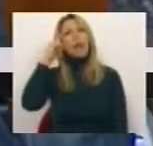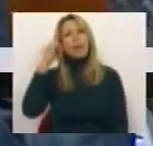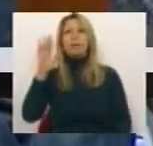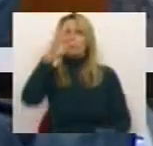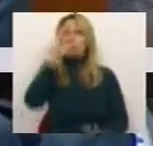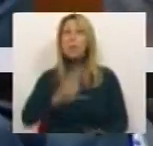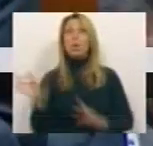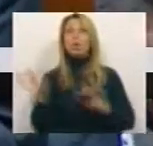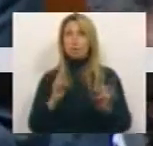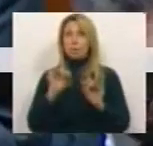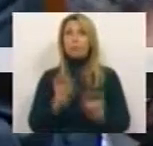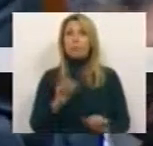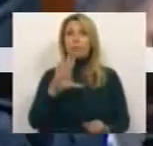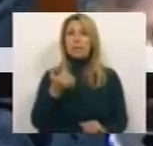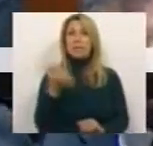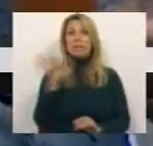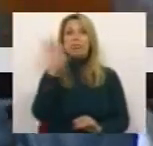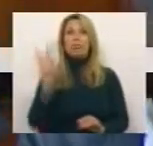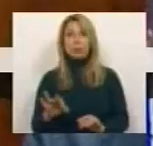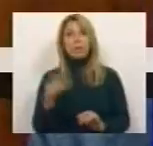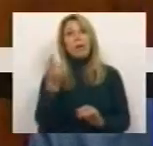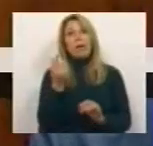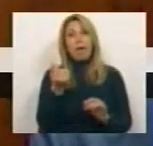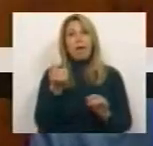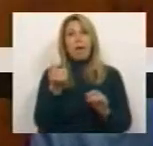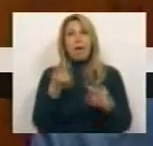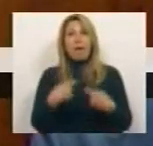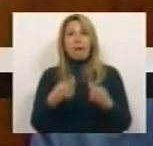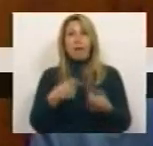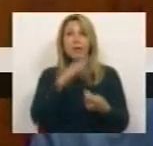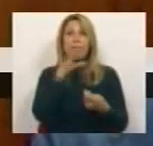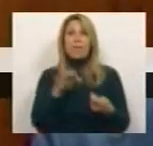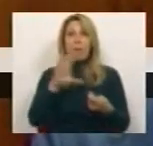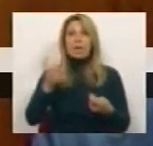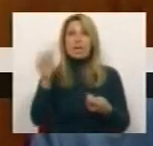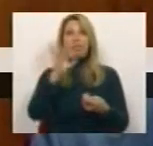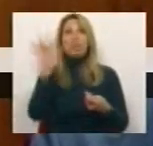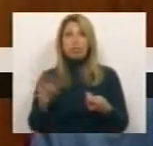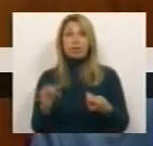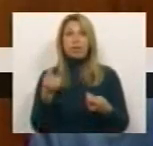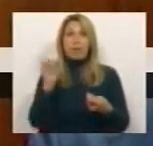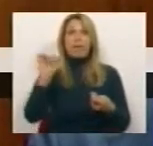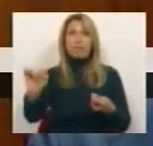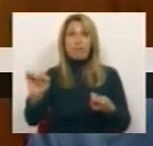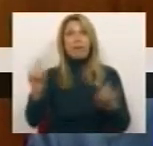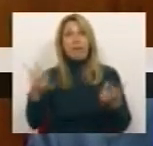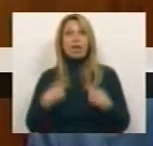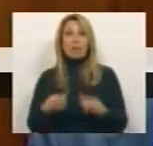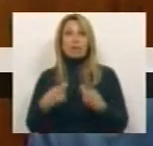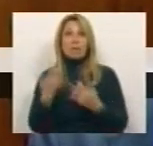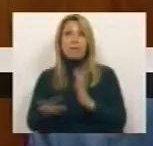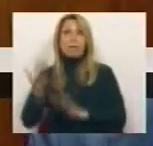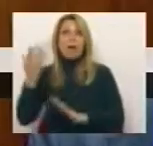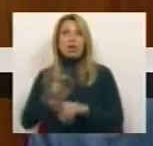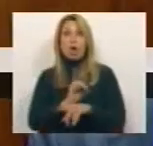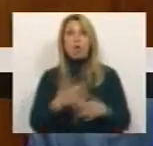transportes representam 15% do custo do orçamento das famílias, que é a maior despesa logo a seguir à habitação. É por via